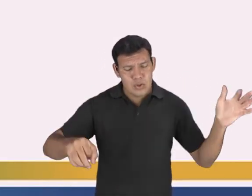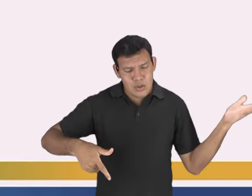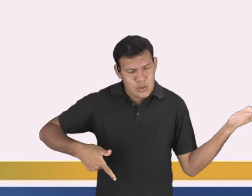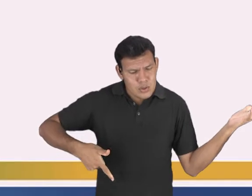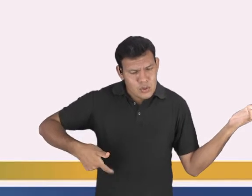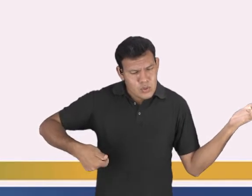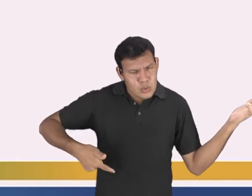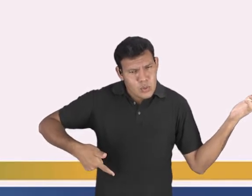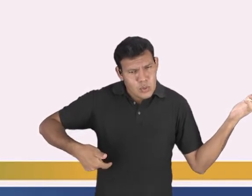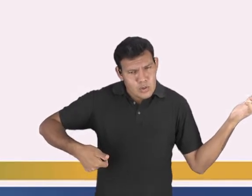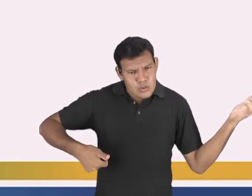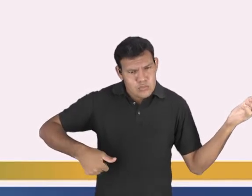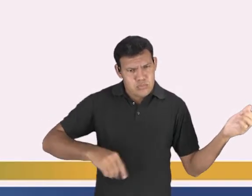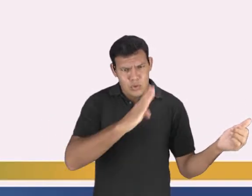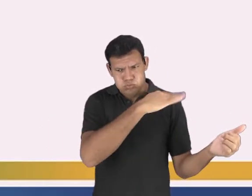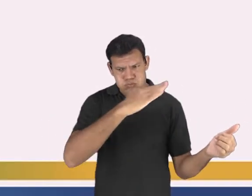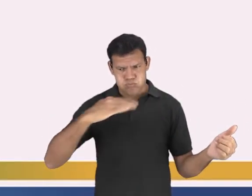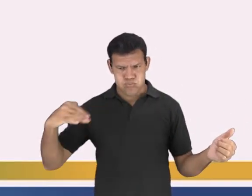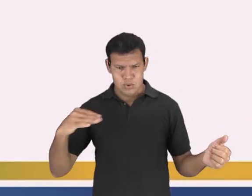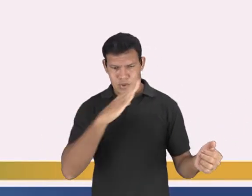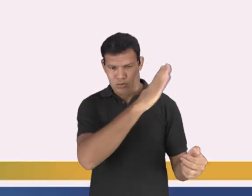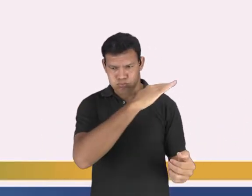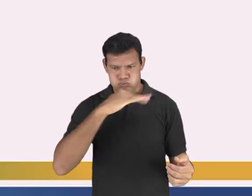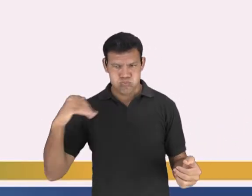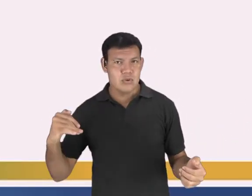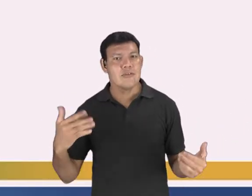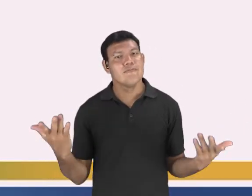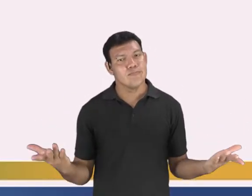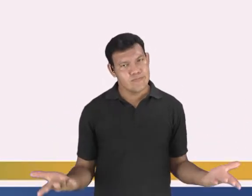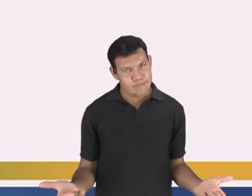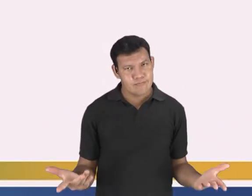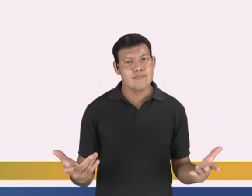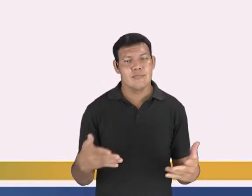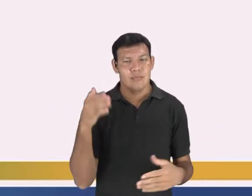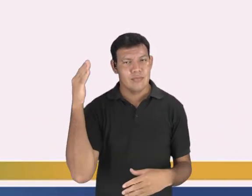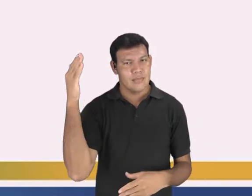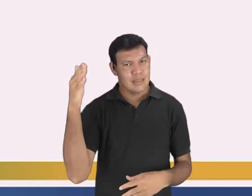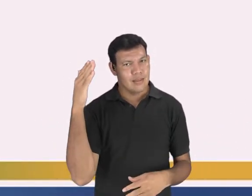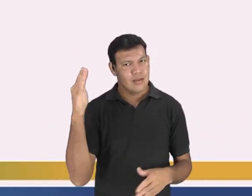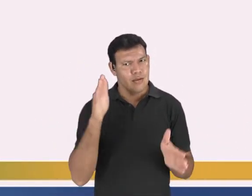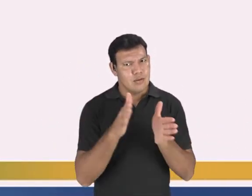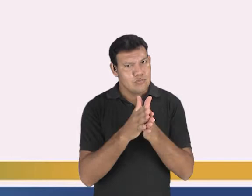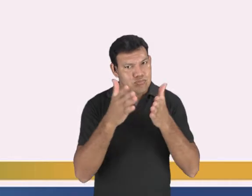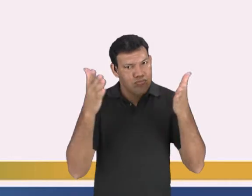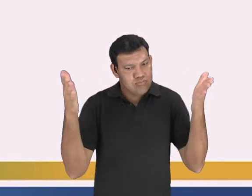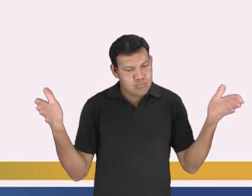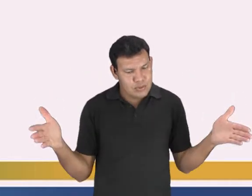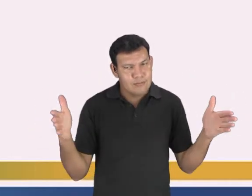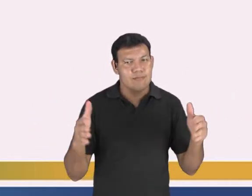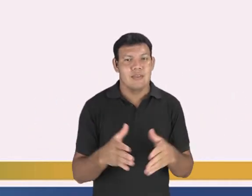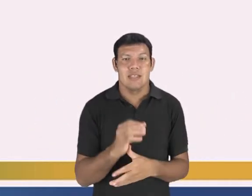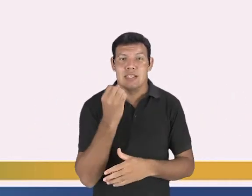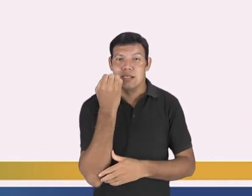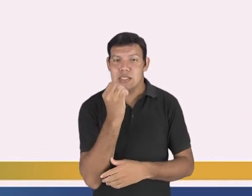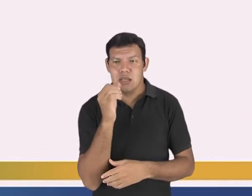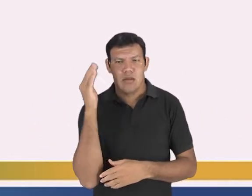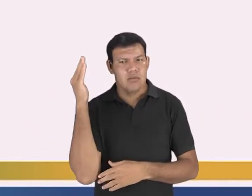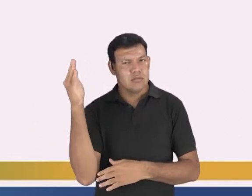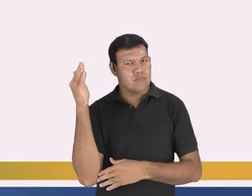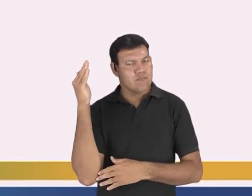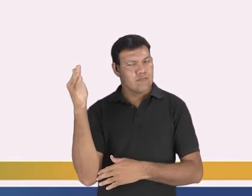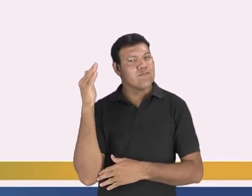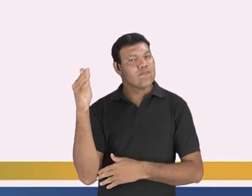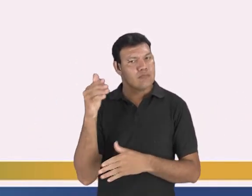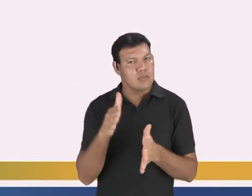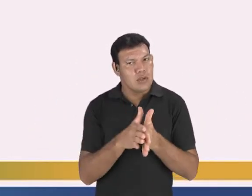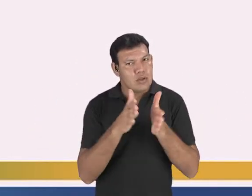corda, ela vibra mais rápido. Consequentemente, ela tem uma frequência maior. E se ela tem uma frequência maior,